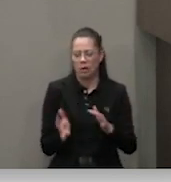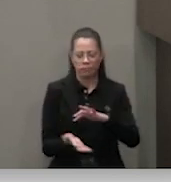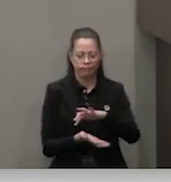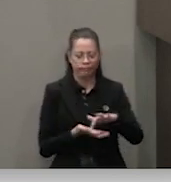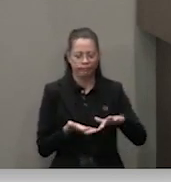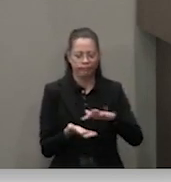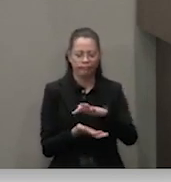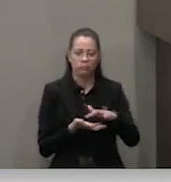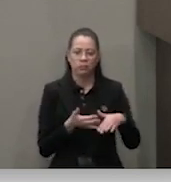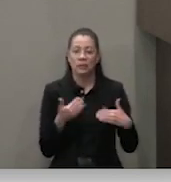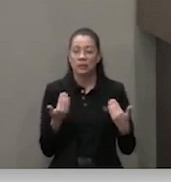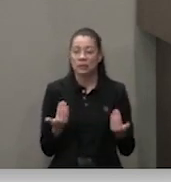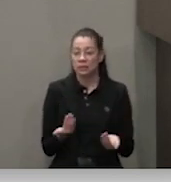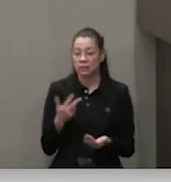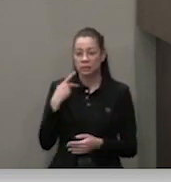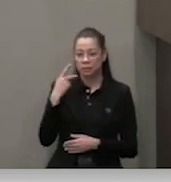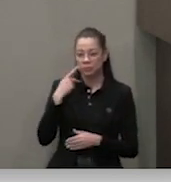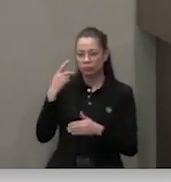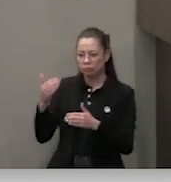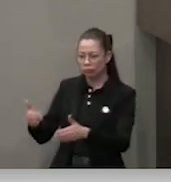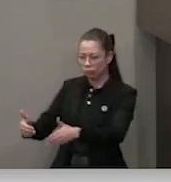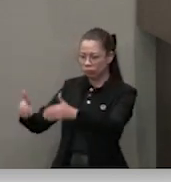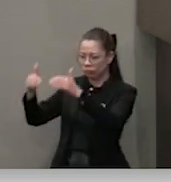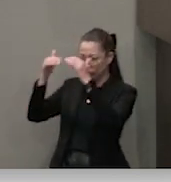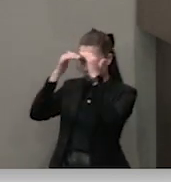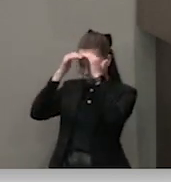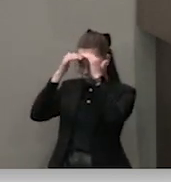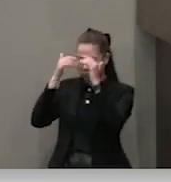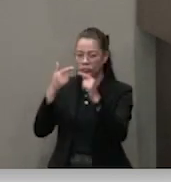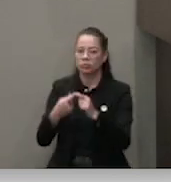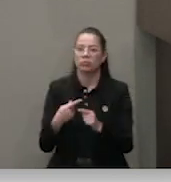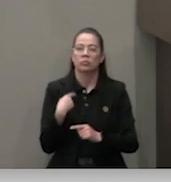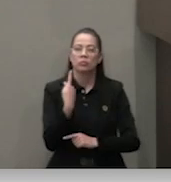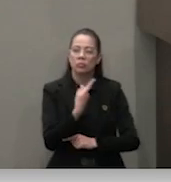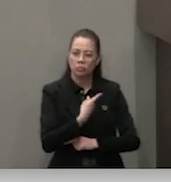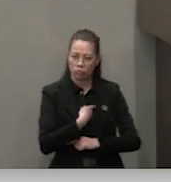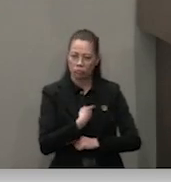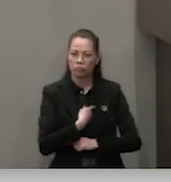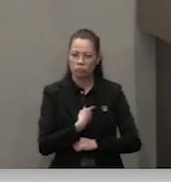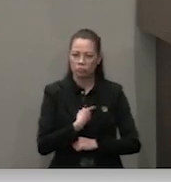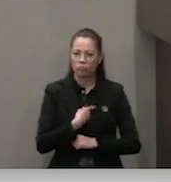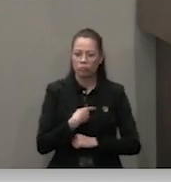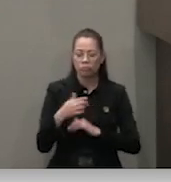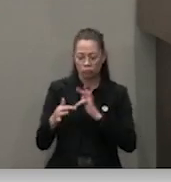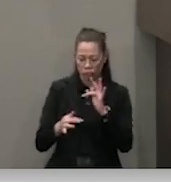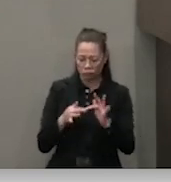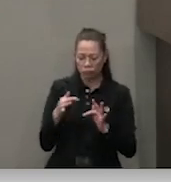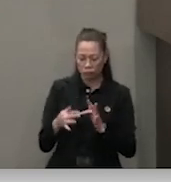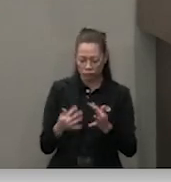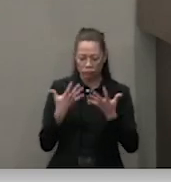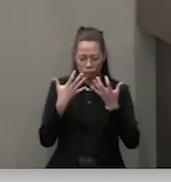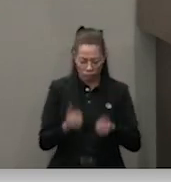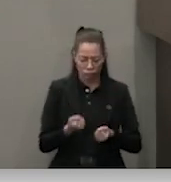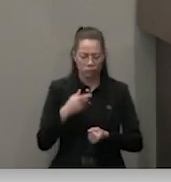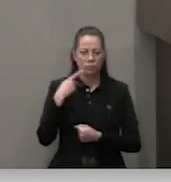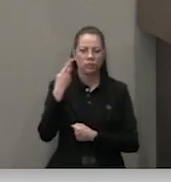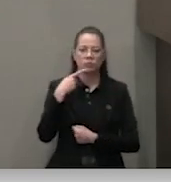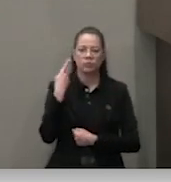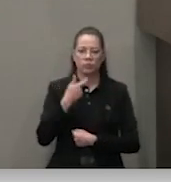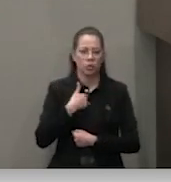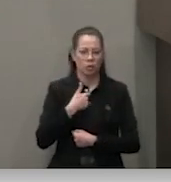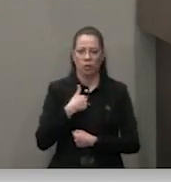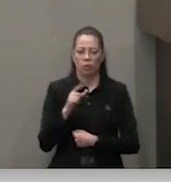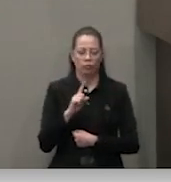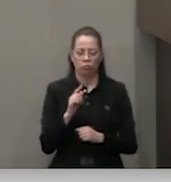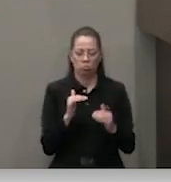então Vereador ninh arã que nos respeite porque nós encaramos a função de vereador de forma sério eu não tô aqui